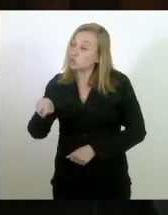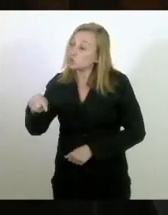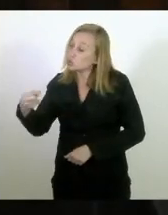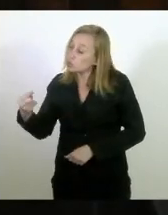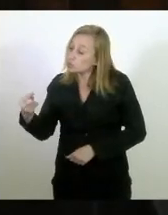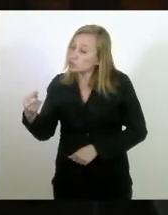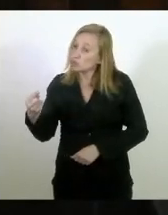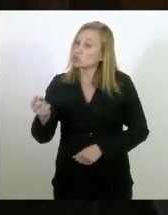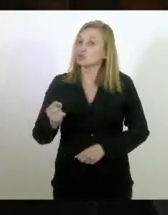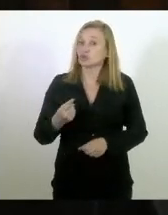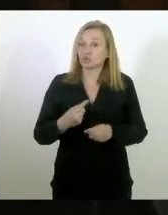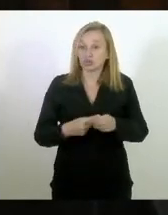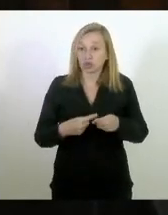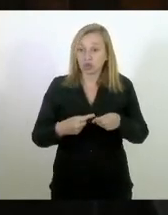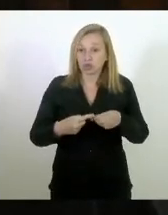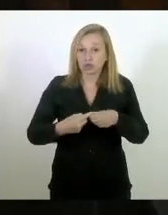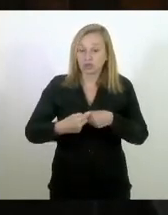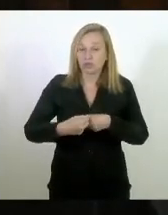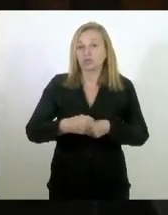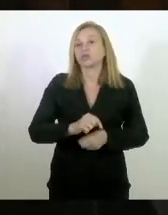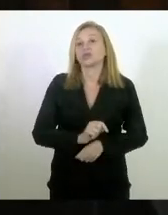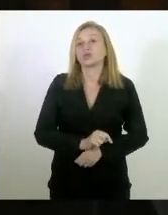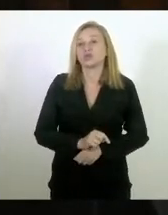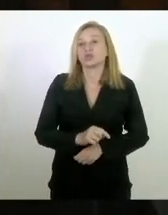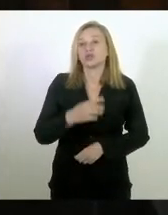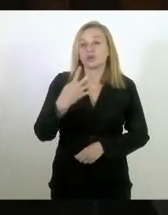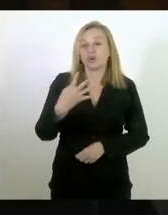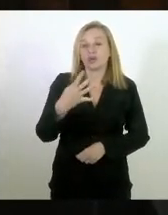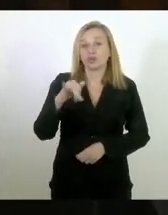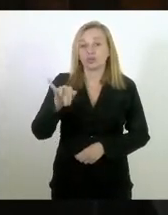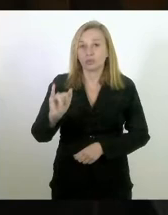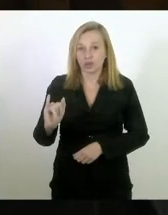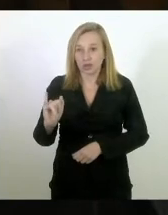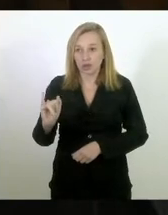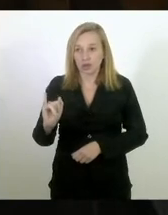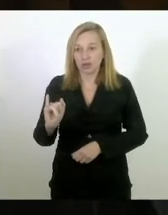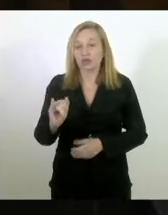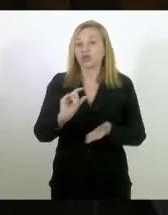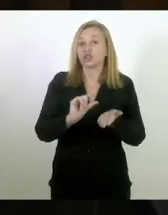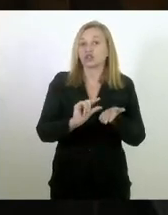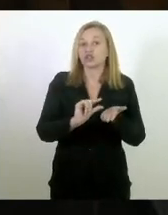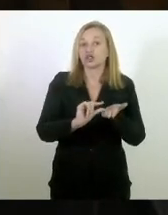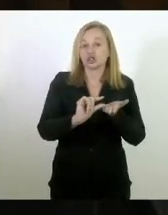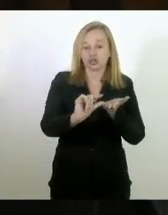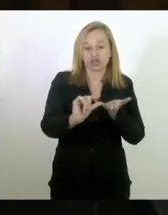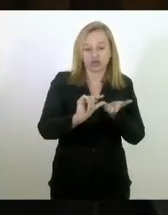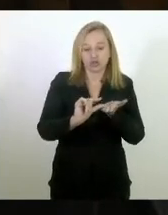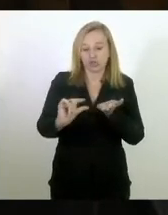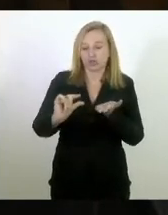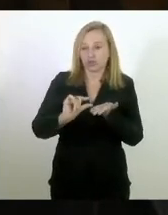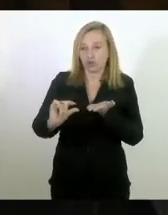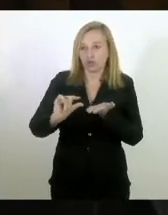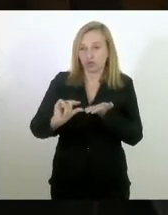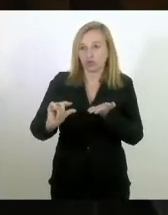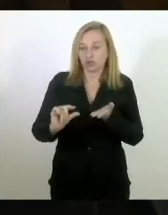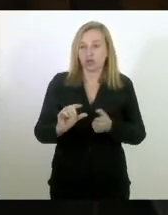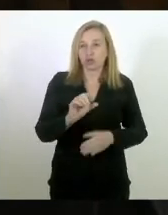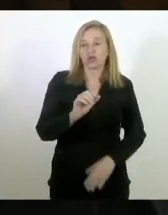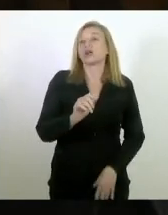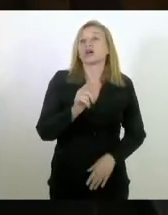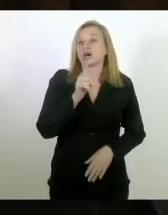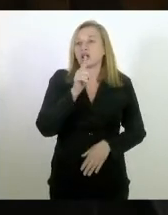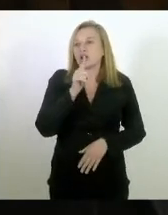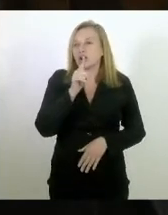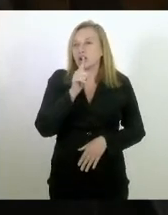outros restantes o 4B serão divididos entre Cachoeiras de